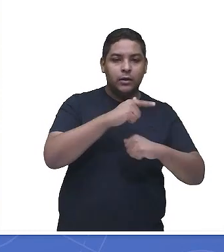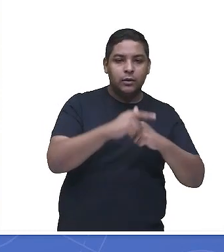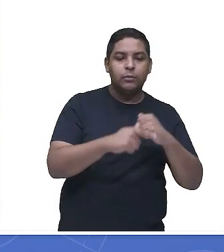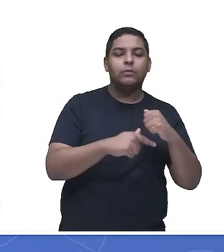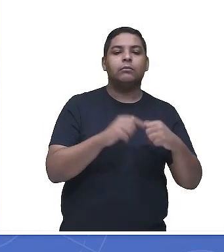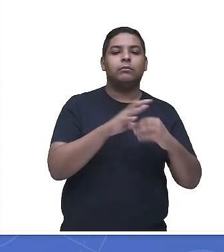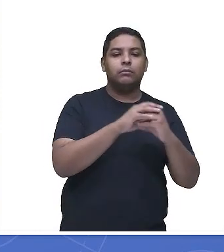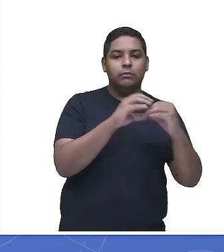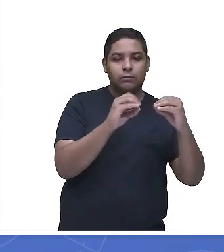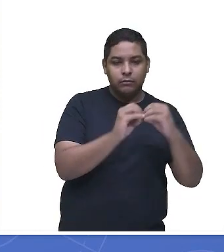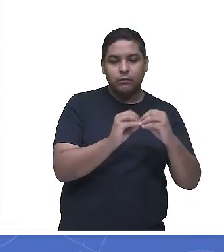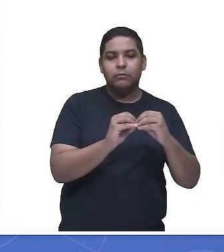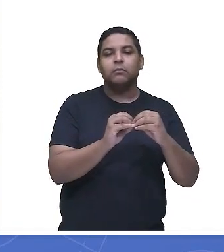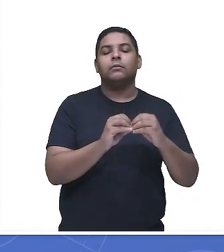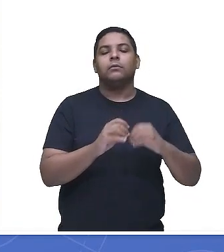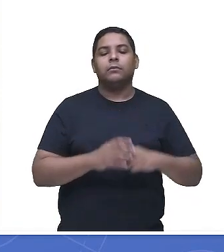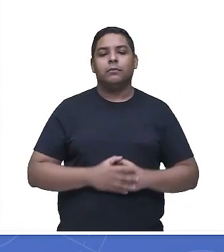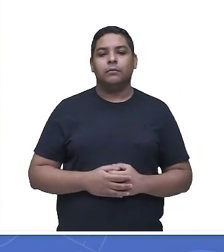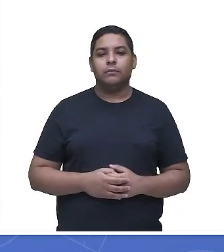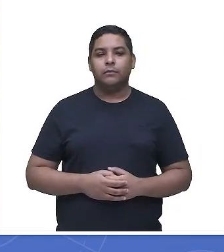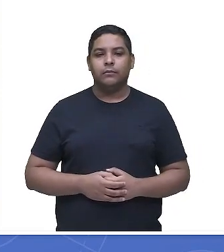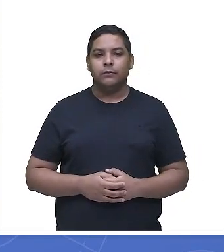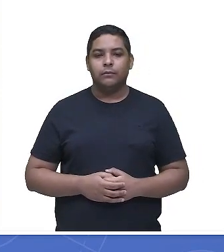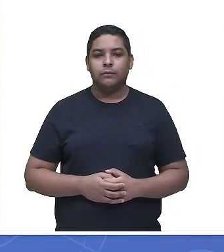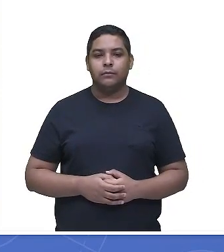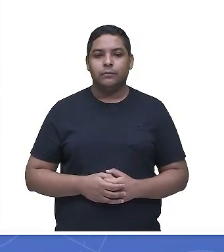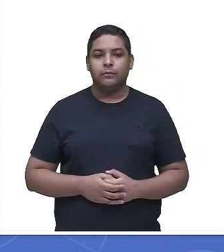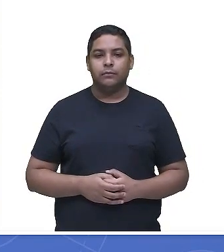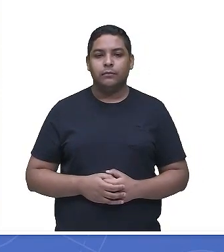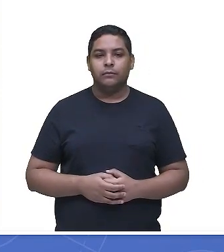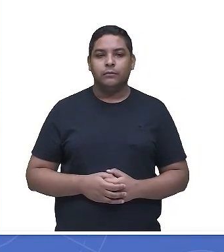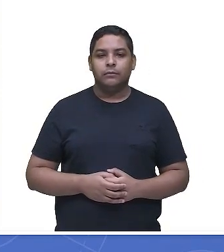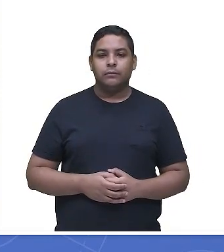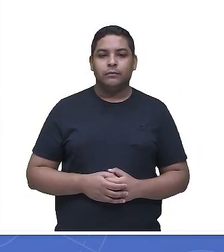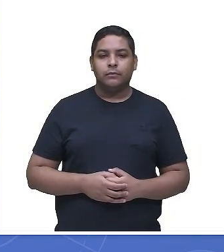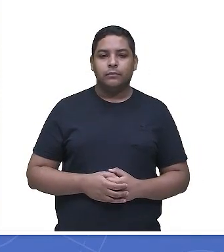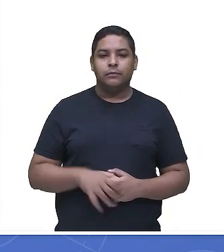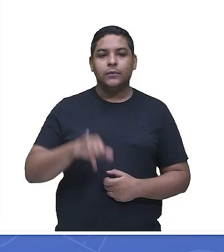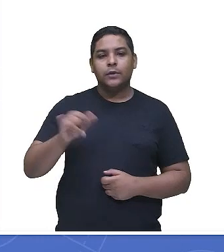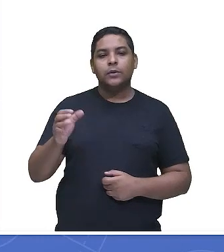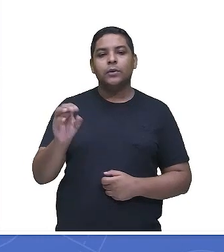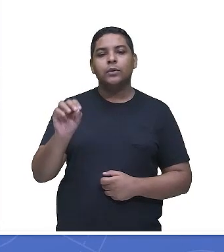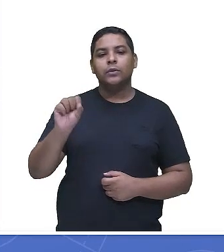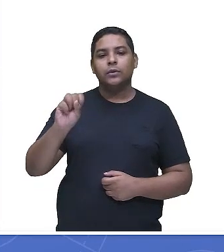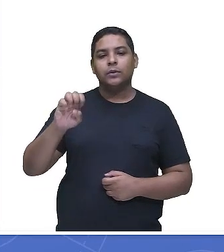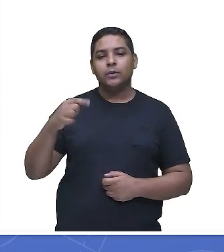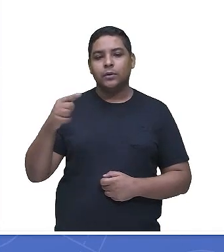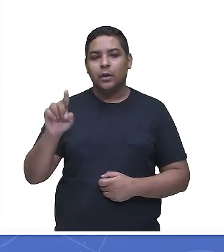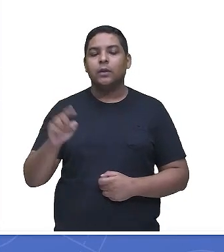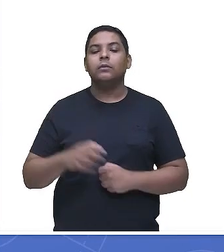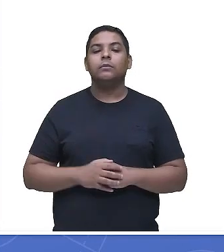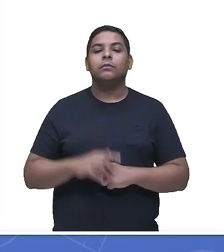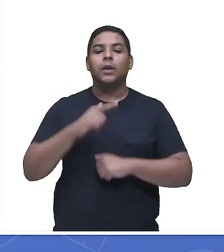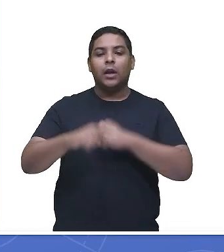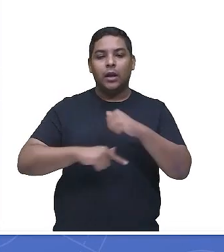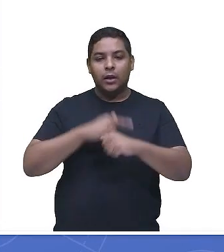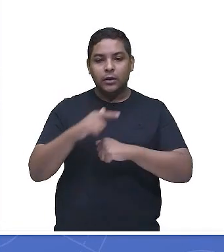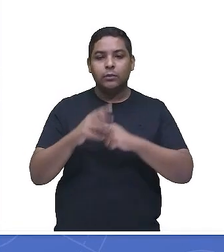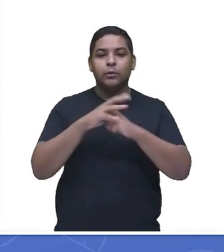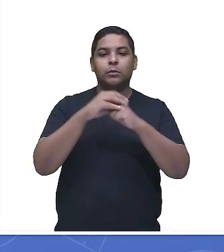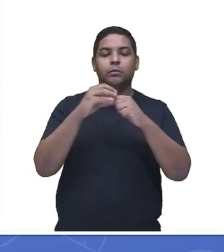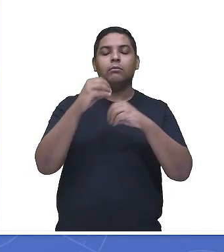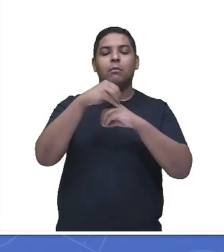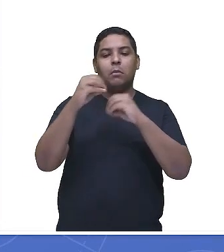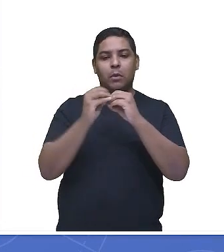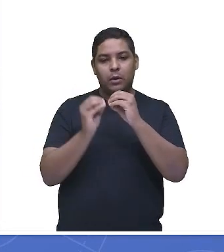corrigir. Quem mais? Mais alguém? O José. José Vinícius disse átomo, molécula, célula, tecido,